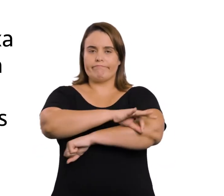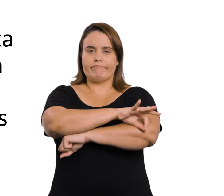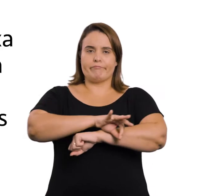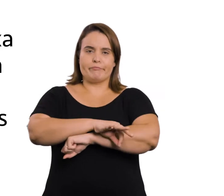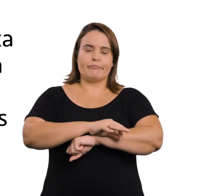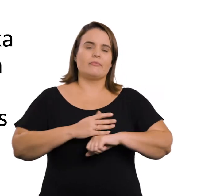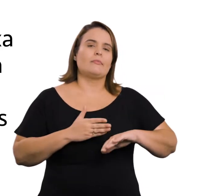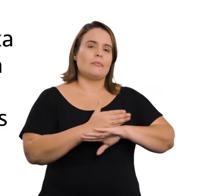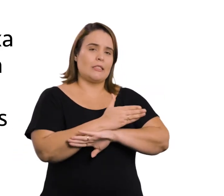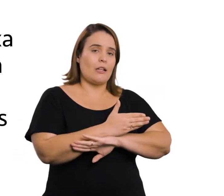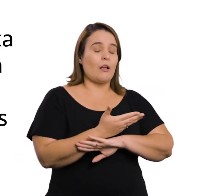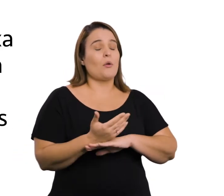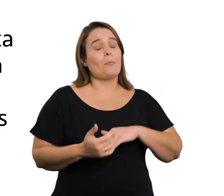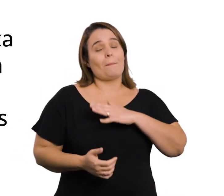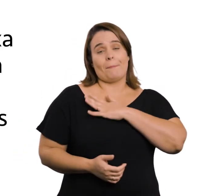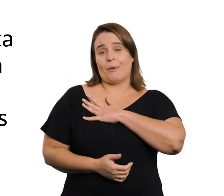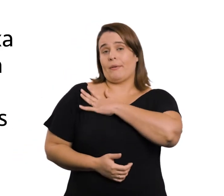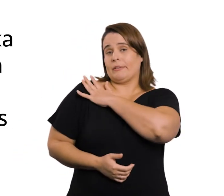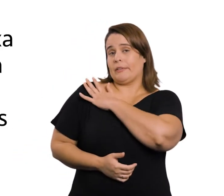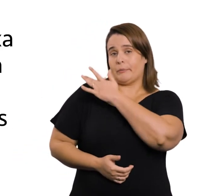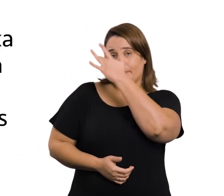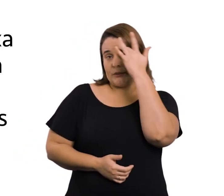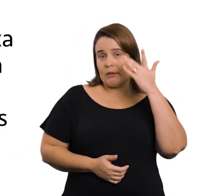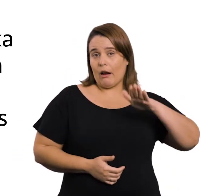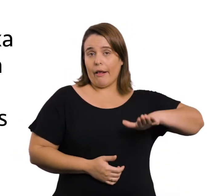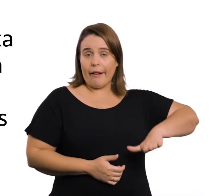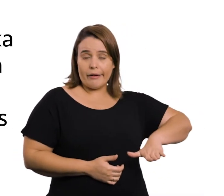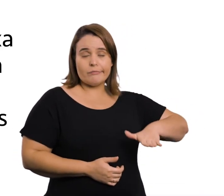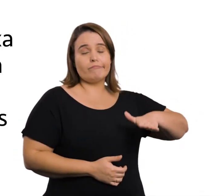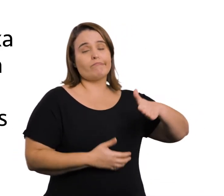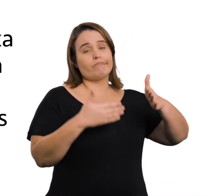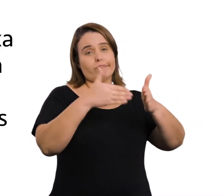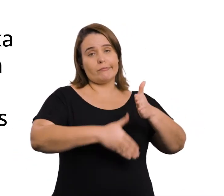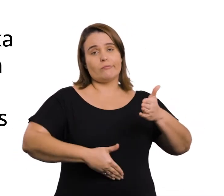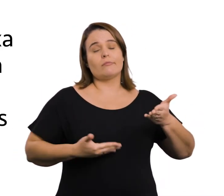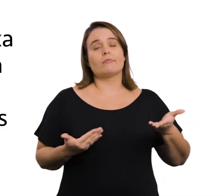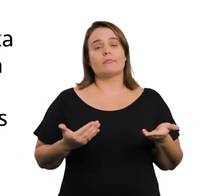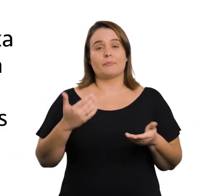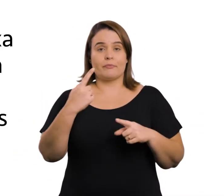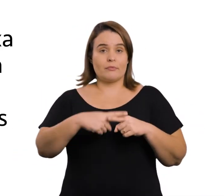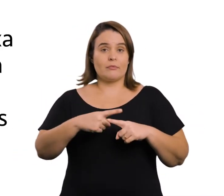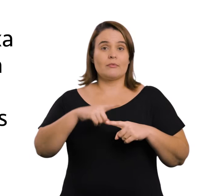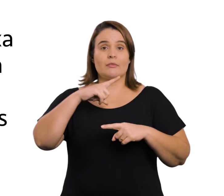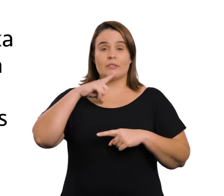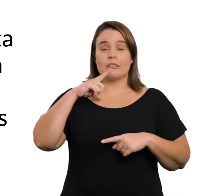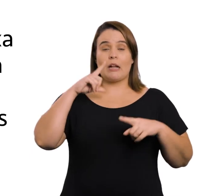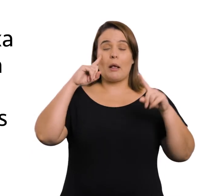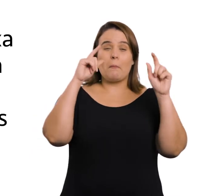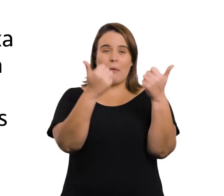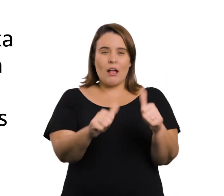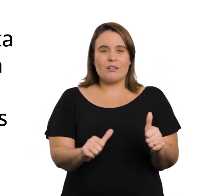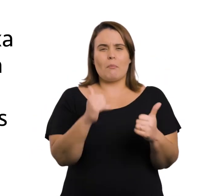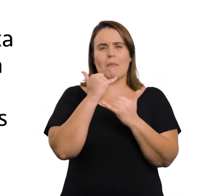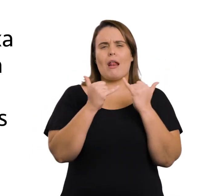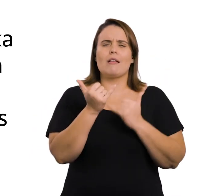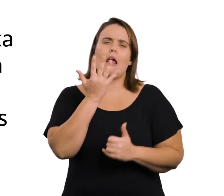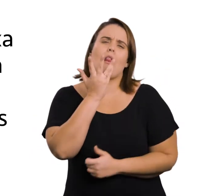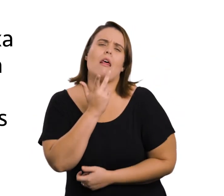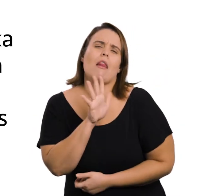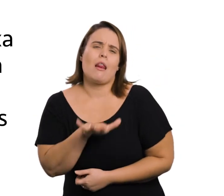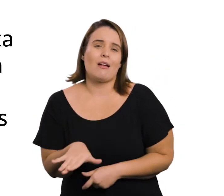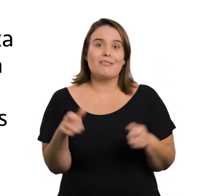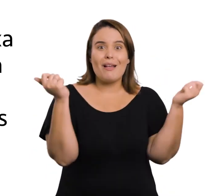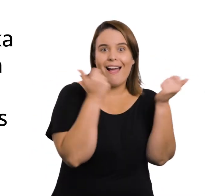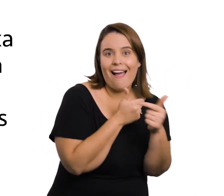as dificuldades de acesso arquitetônico é o preconceito que pessoas com baixa estatura enfrentam, por terem sua imagem associada